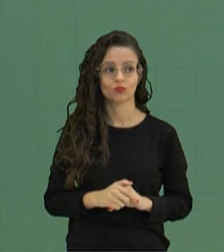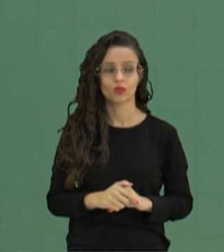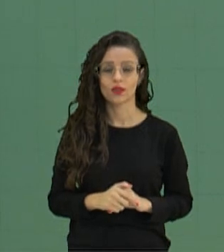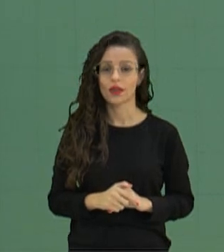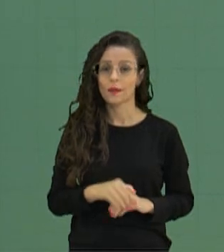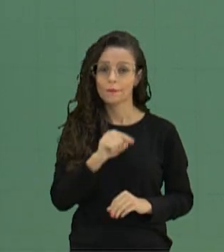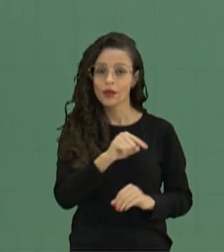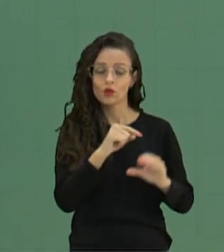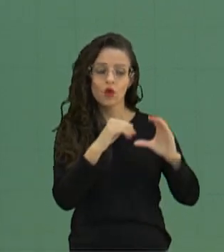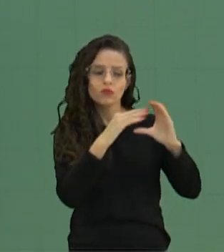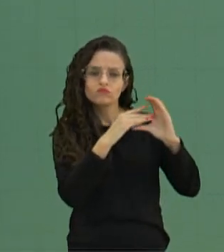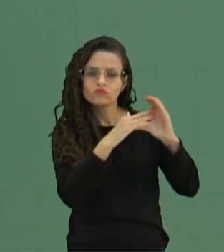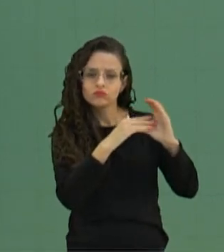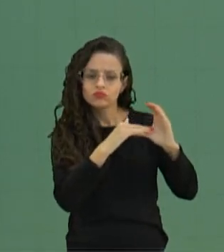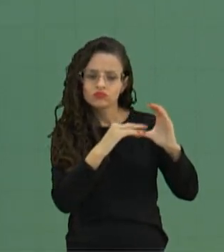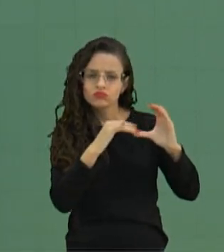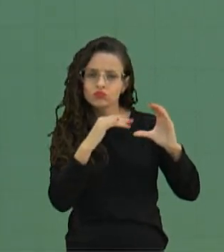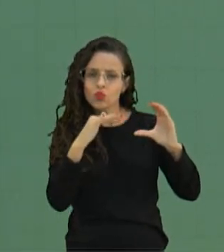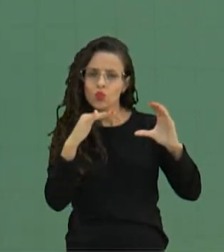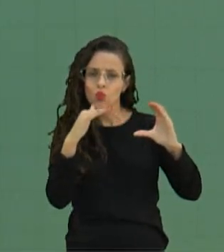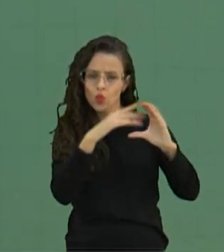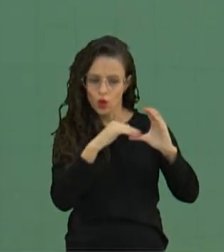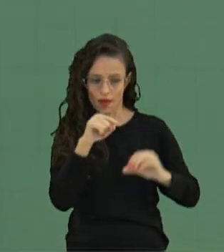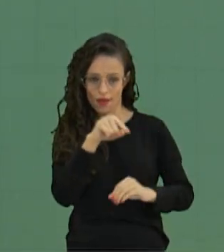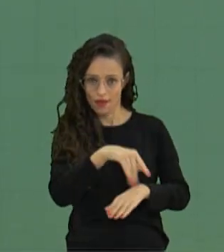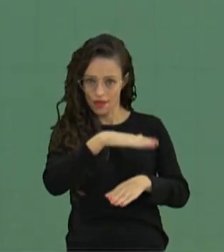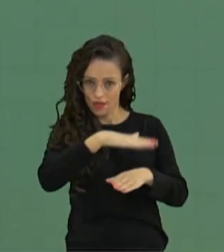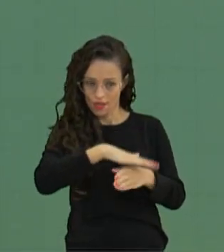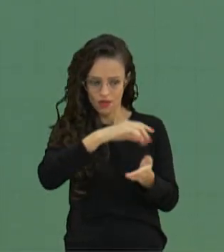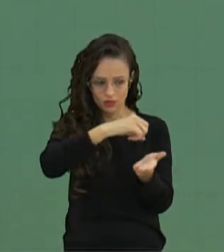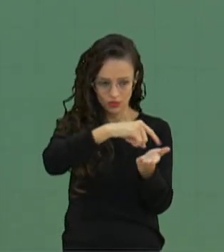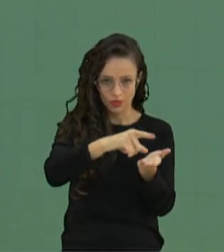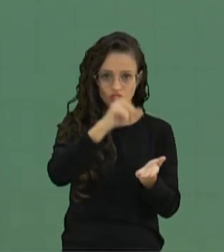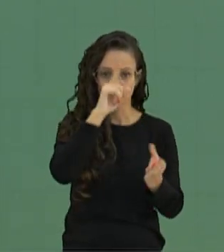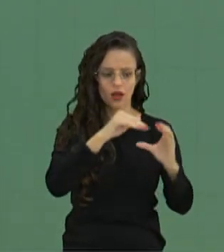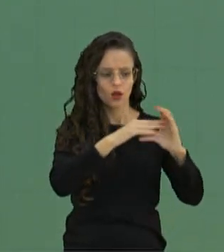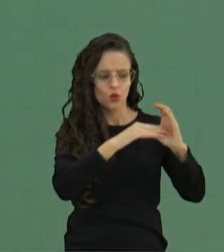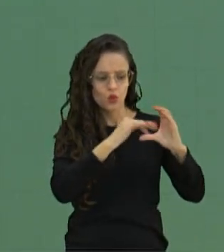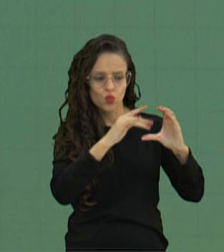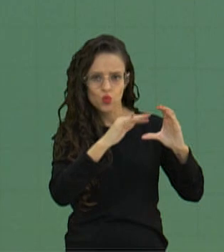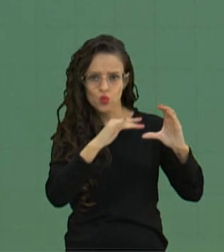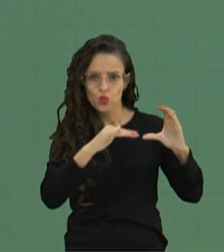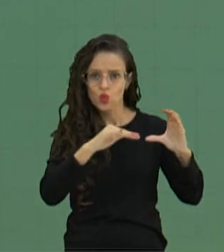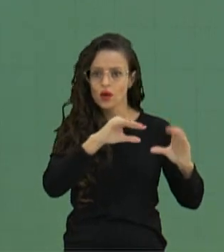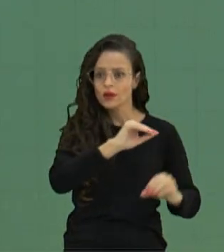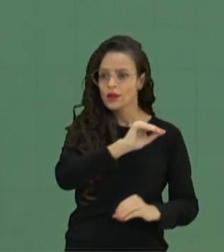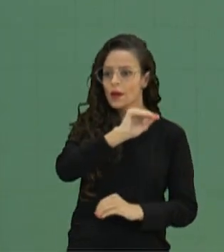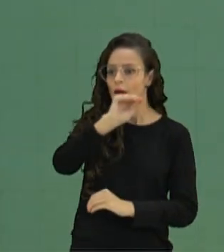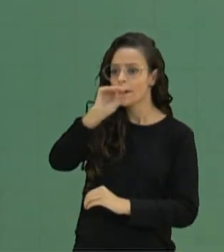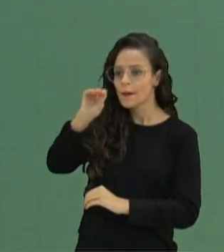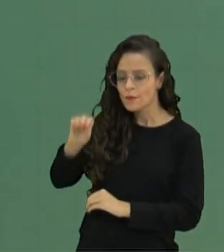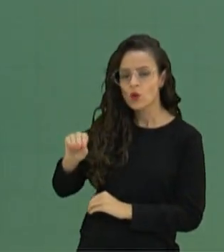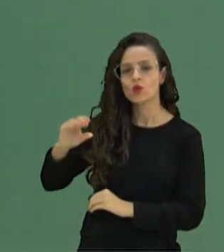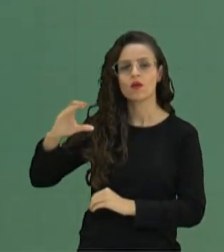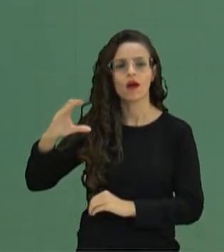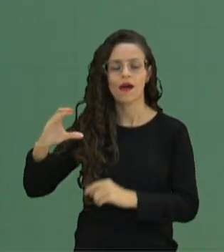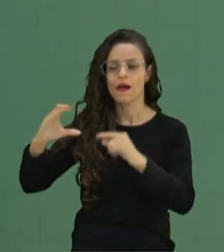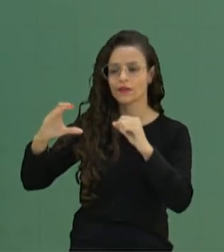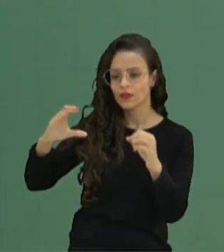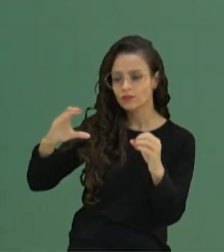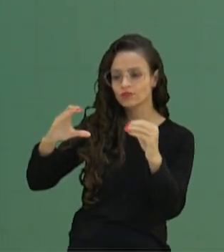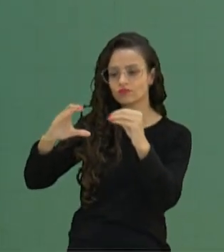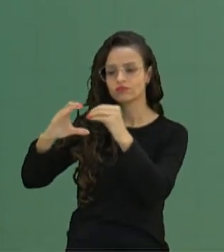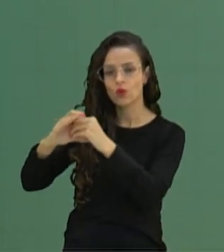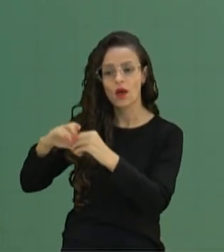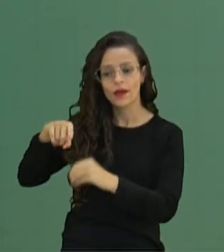os pólens de uma planta que produzia semente amarela e juntou com aquele que